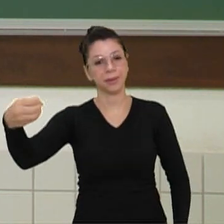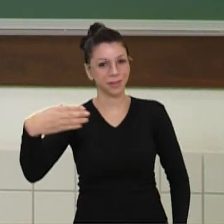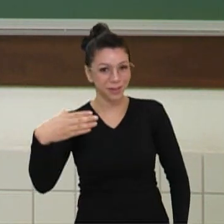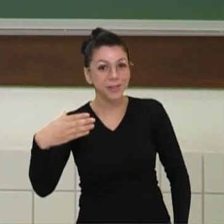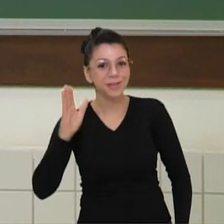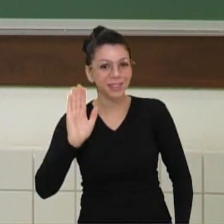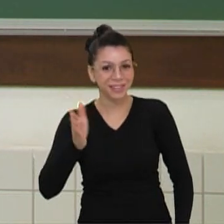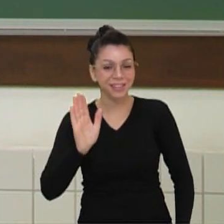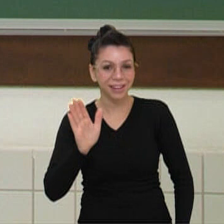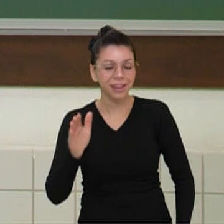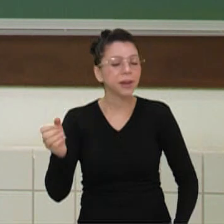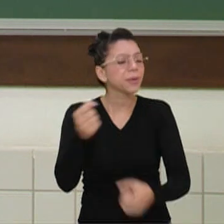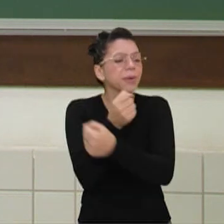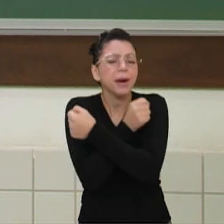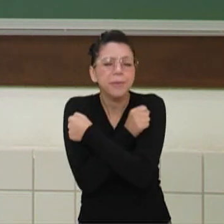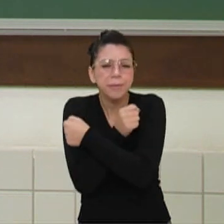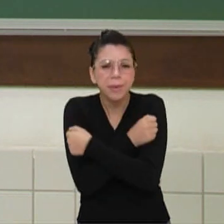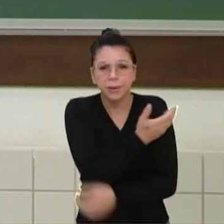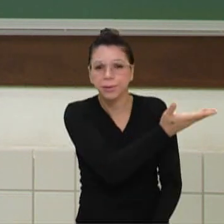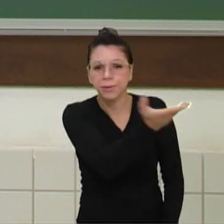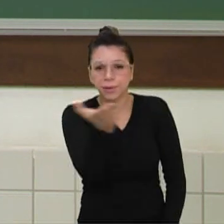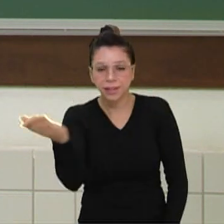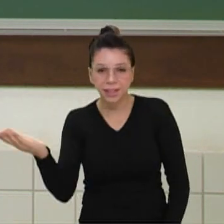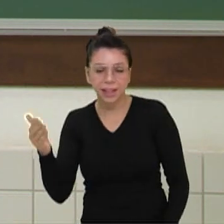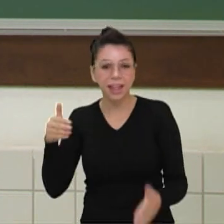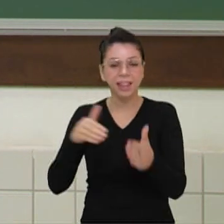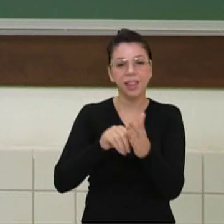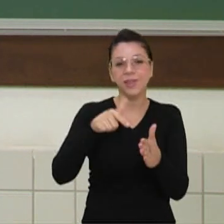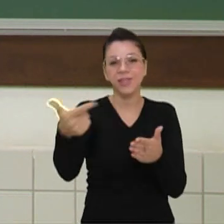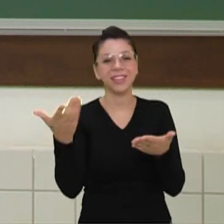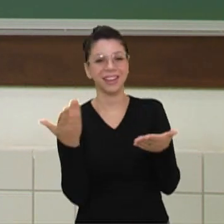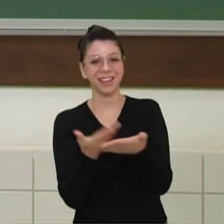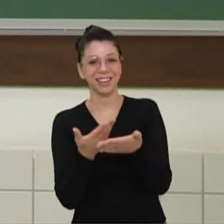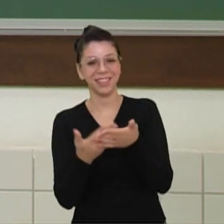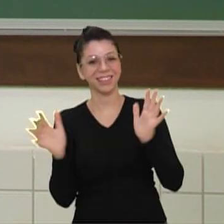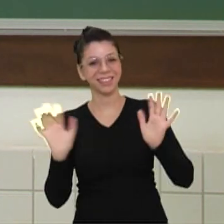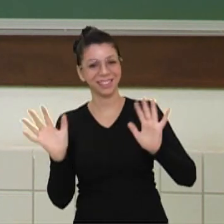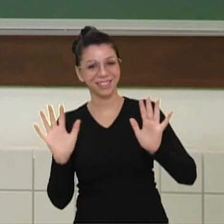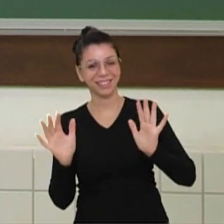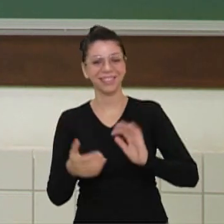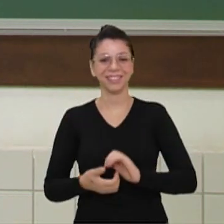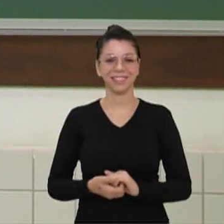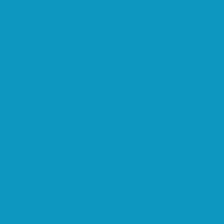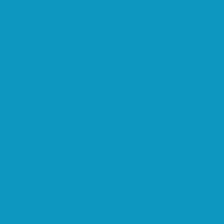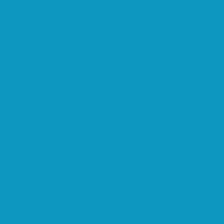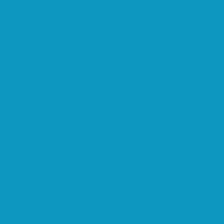e um grande abraço a todos vocês. Então, até a próxima. Tchau, tchau a todos.